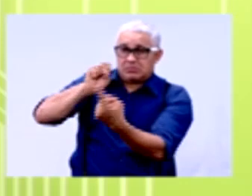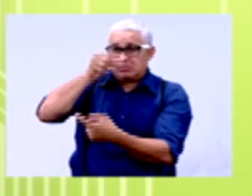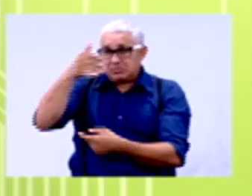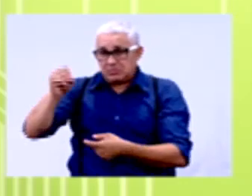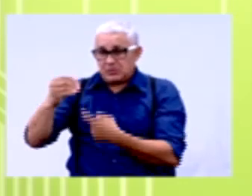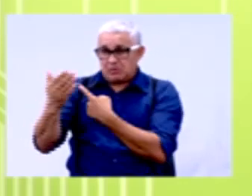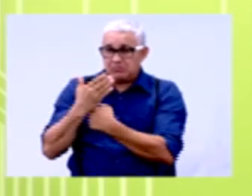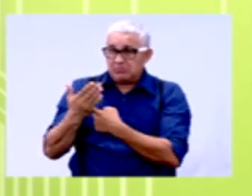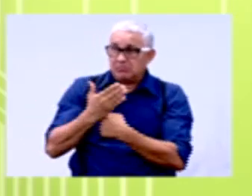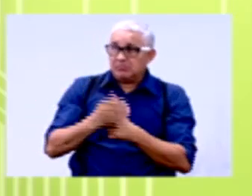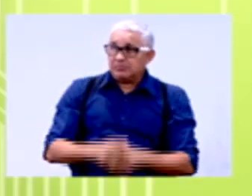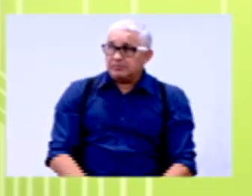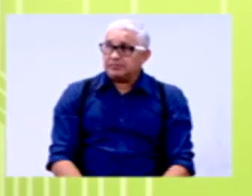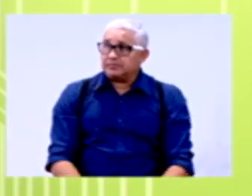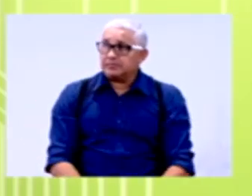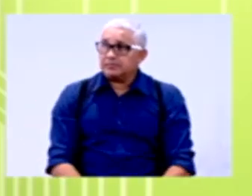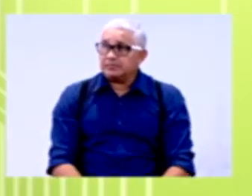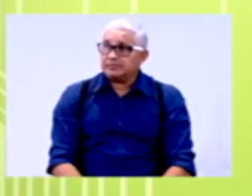sentido.